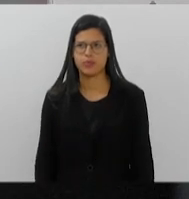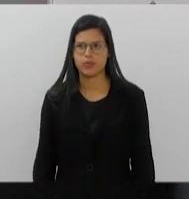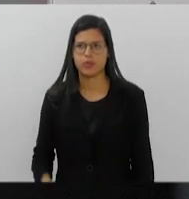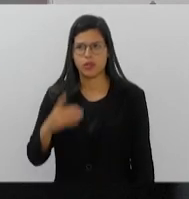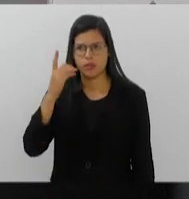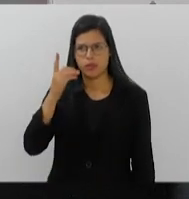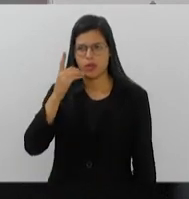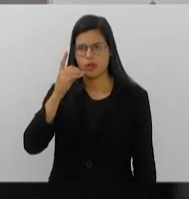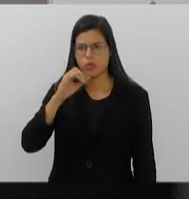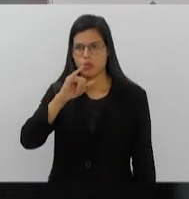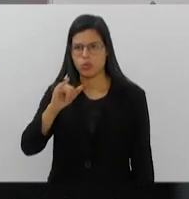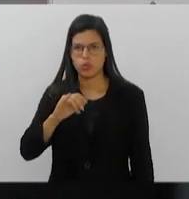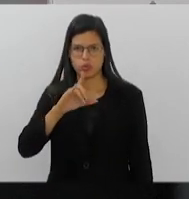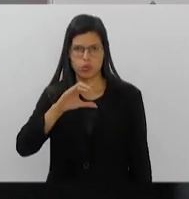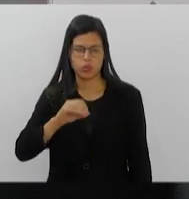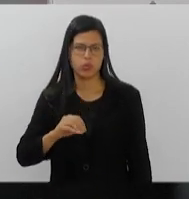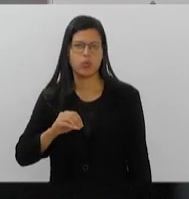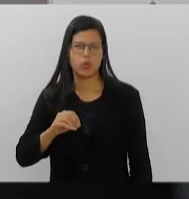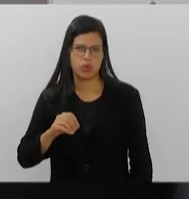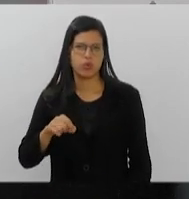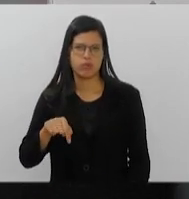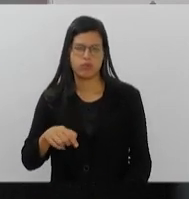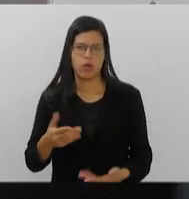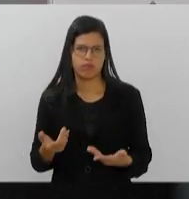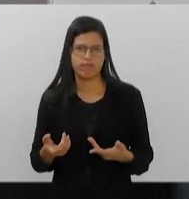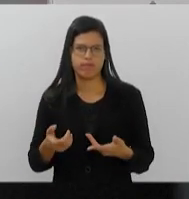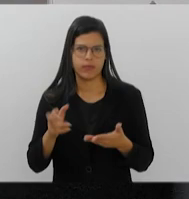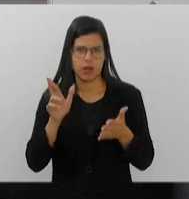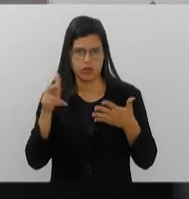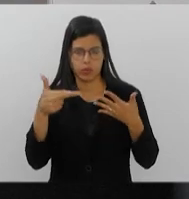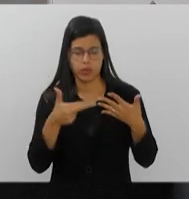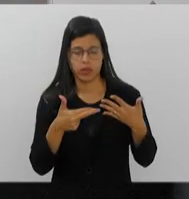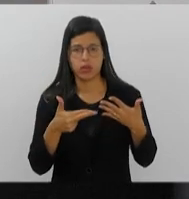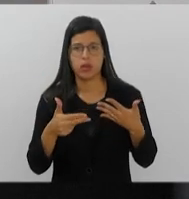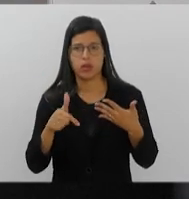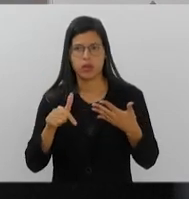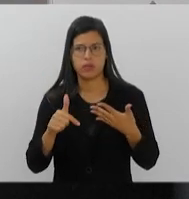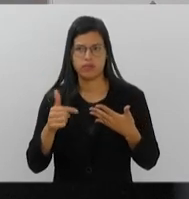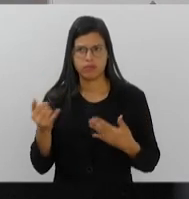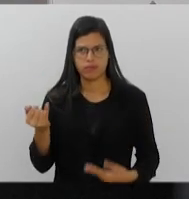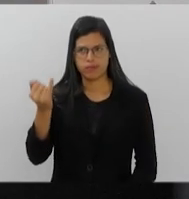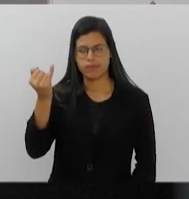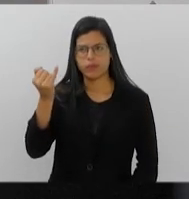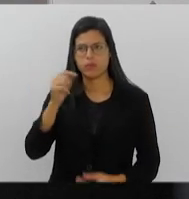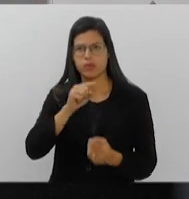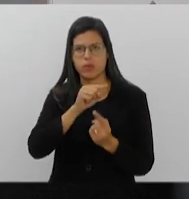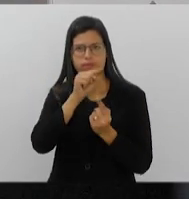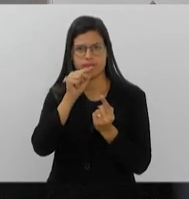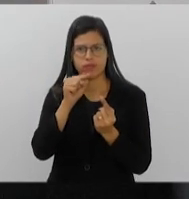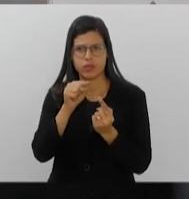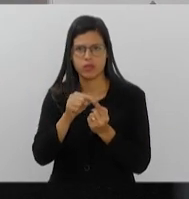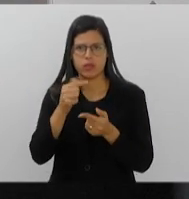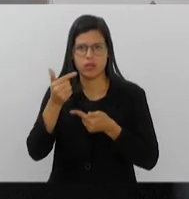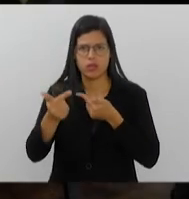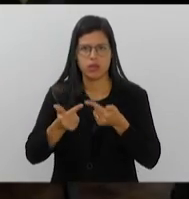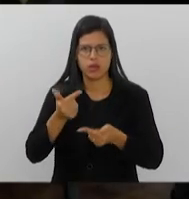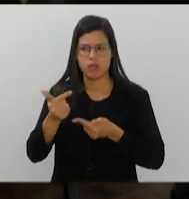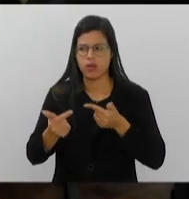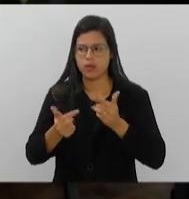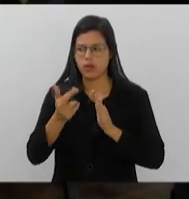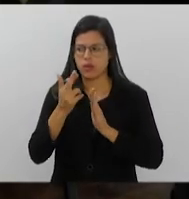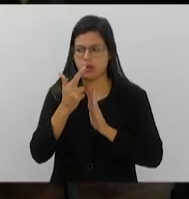Deputado Júlio Rocha assume, então, a relatoria, essa importante missão de trabalhar junto conosco nesse que